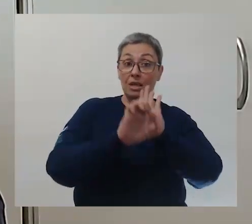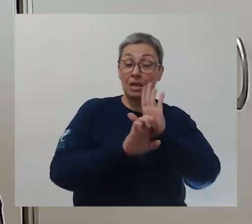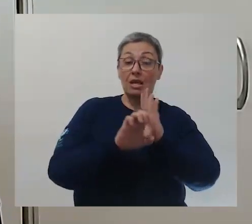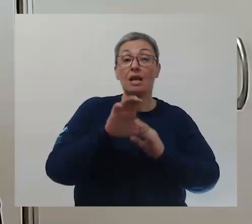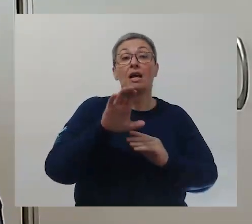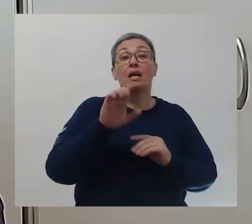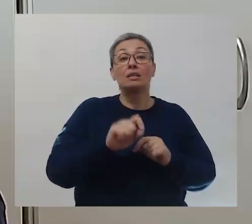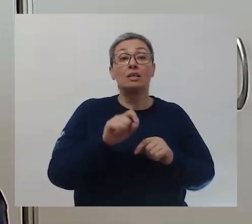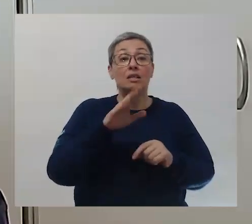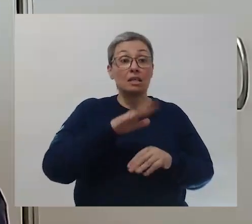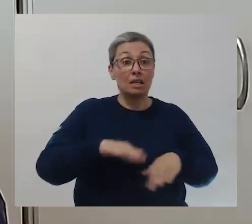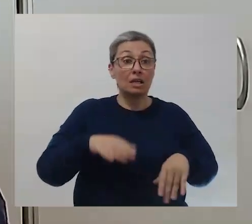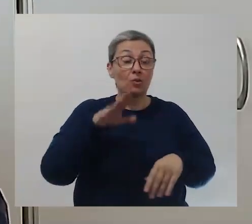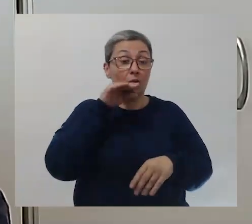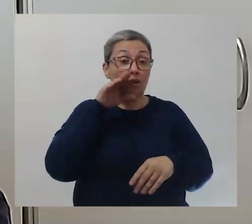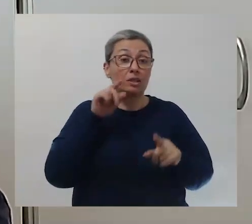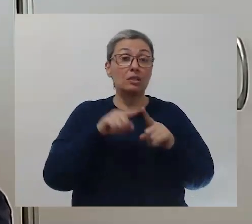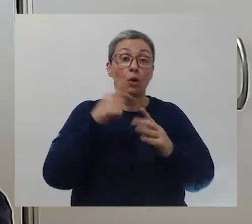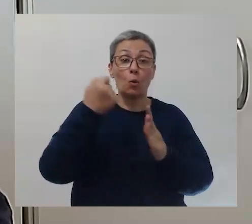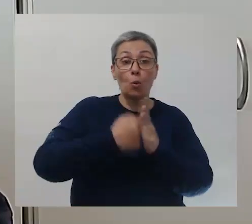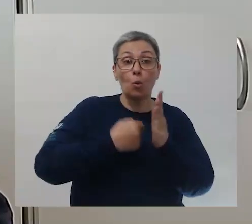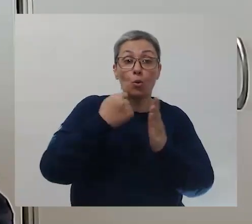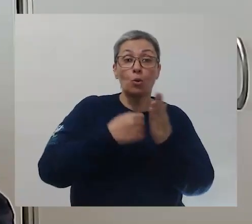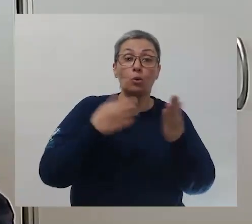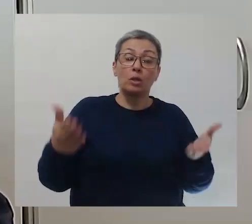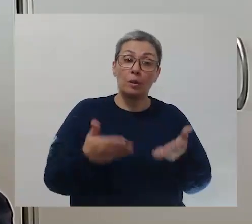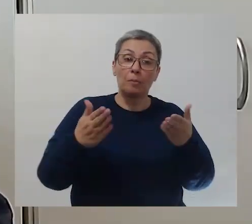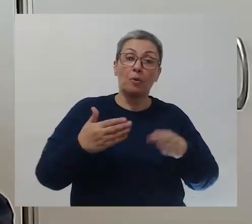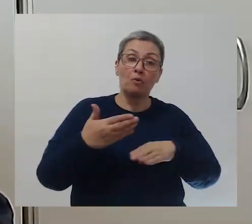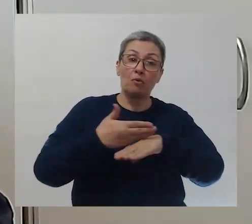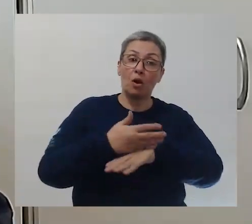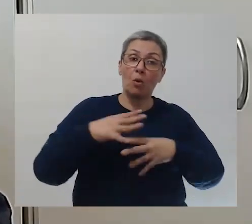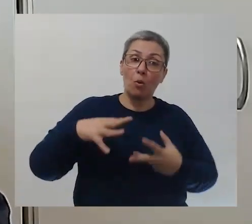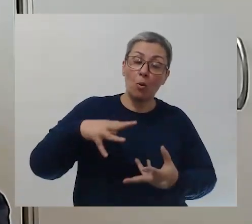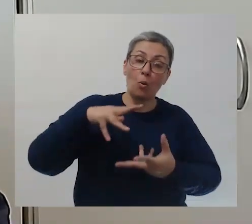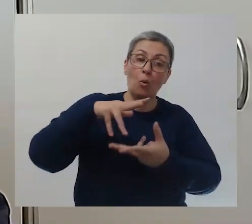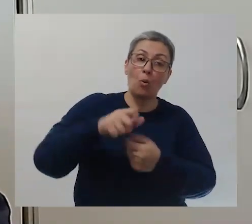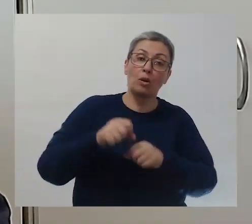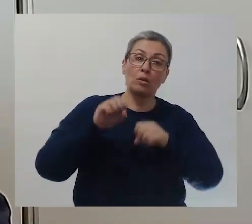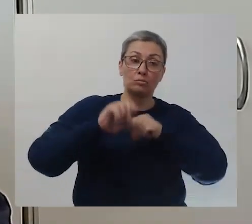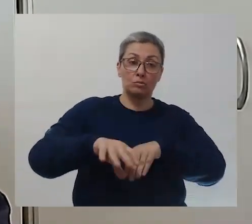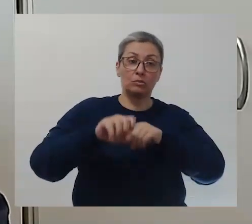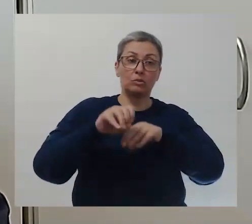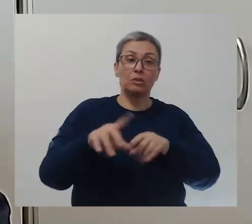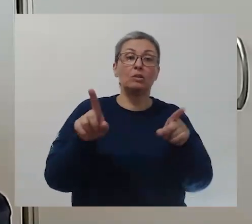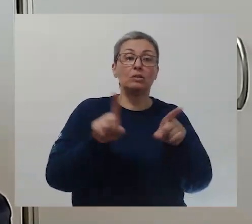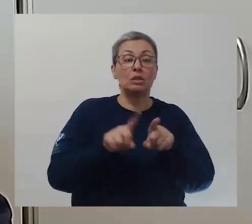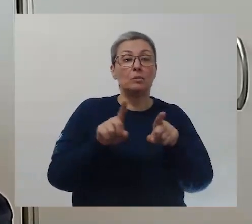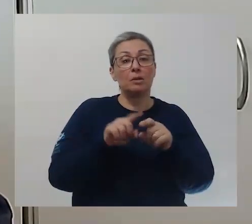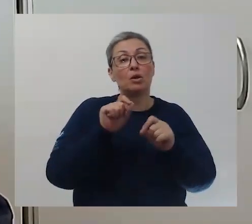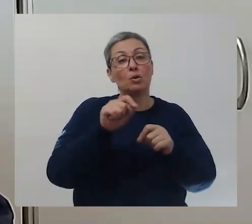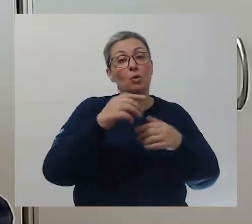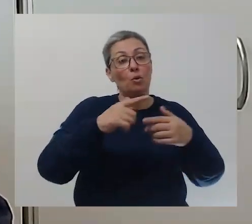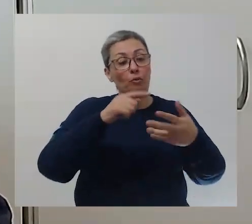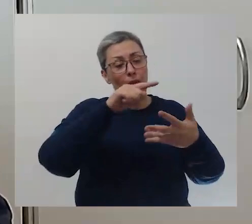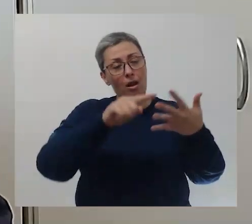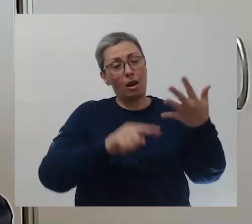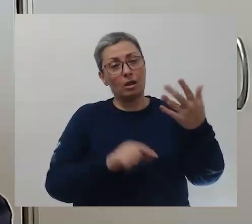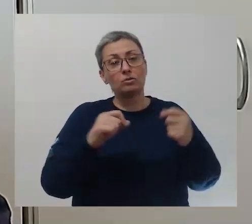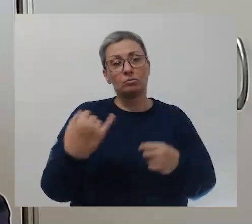Criança e do Adolescente e luta para promover o acesso universal à educação, entre outras ações